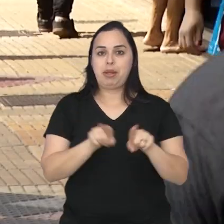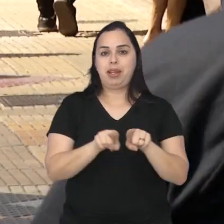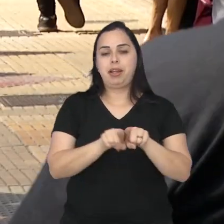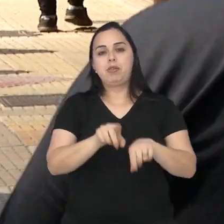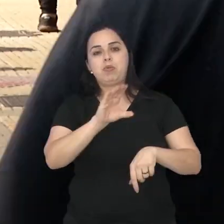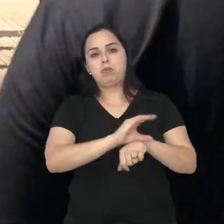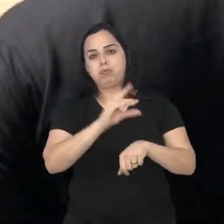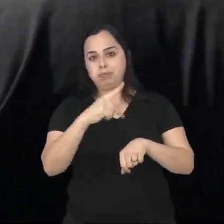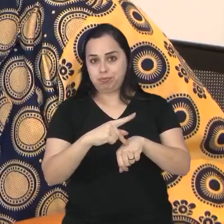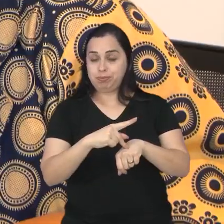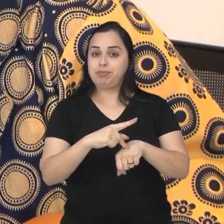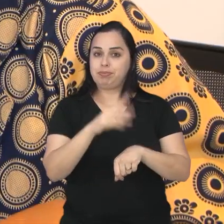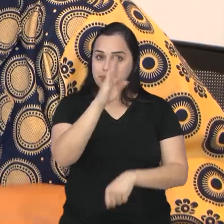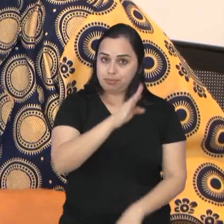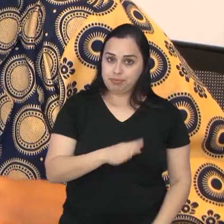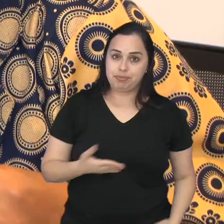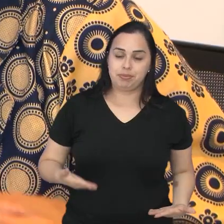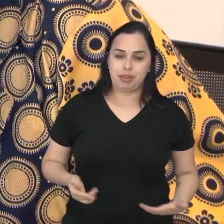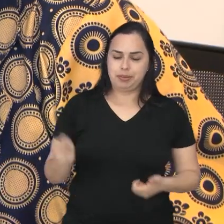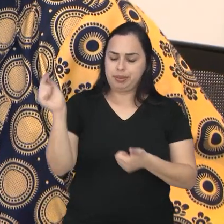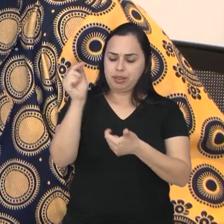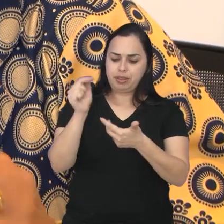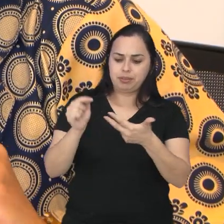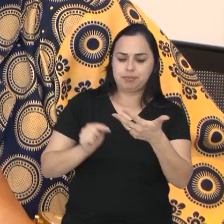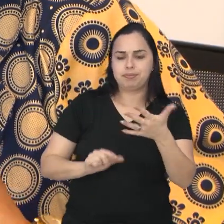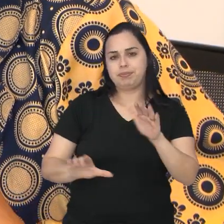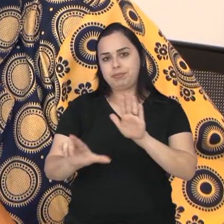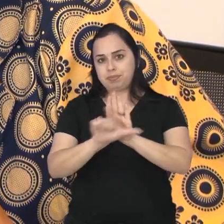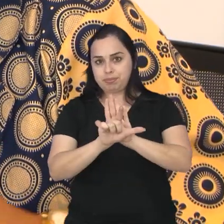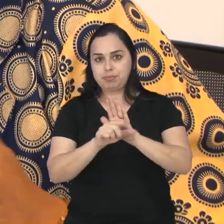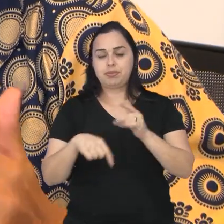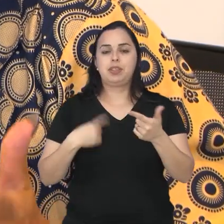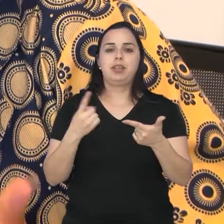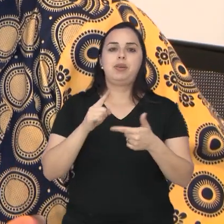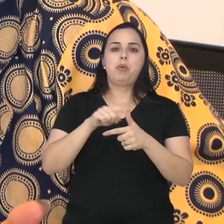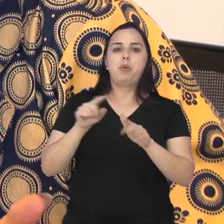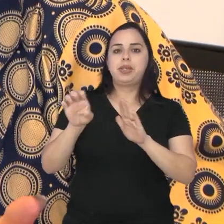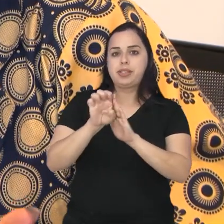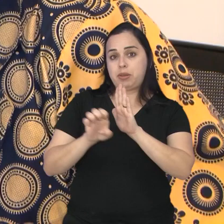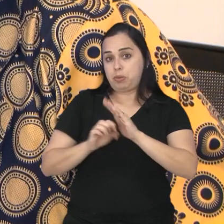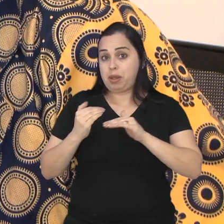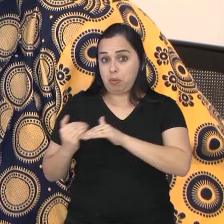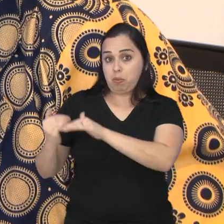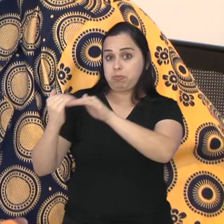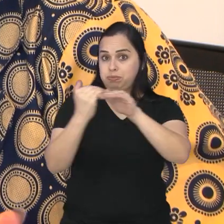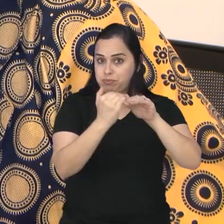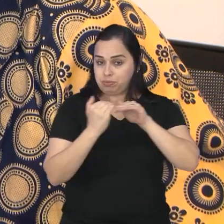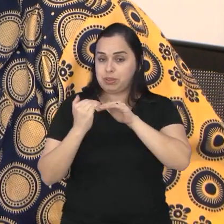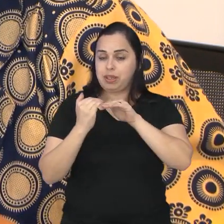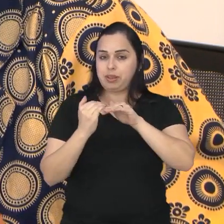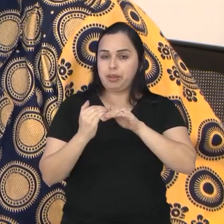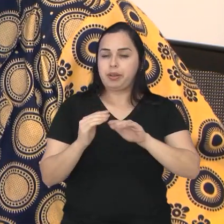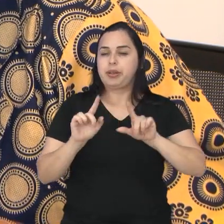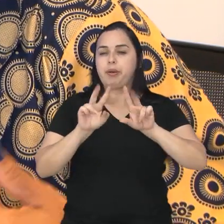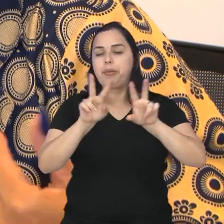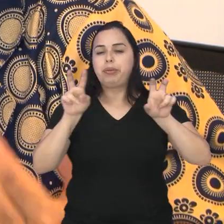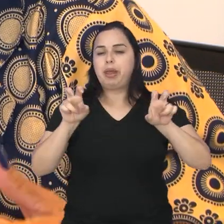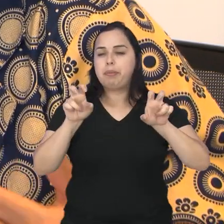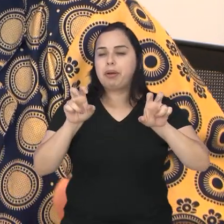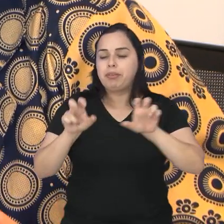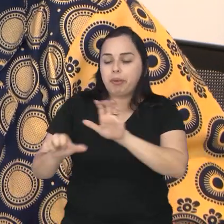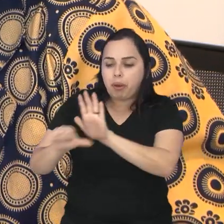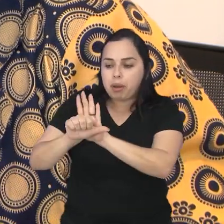o código penal brasileiro nós temos diversas legislações temos o estatuto da Igualdade racial né que trata